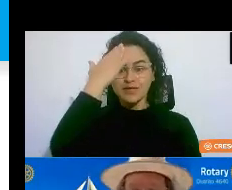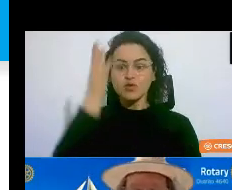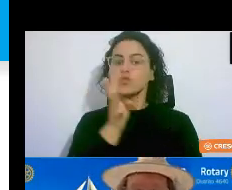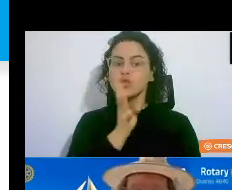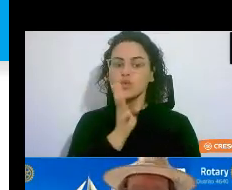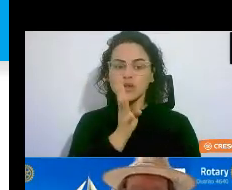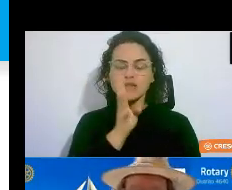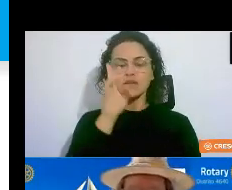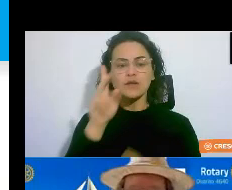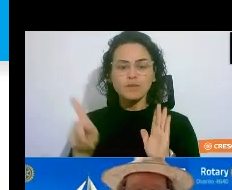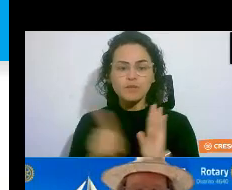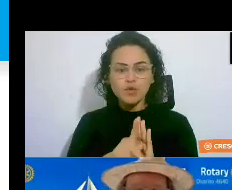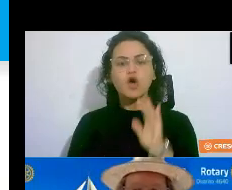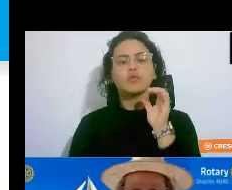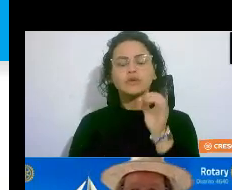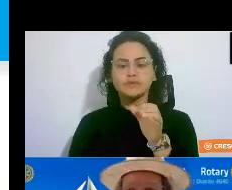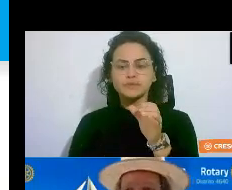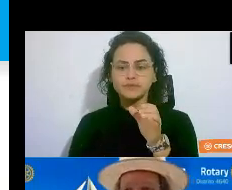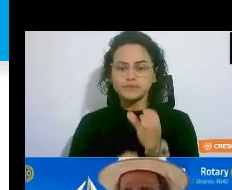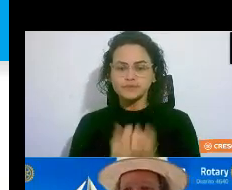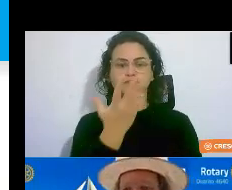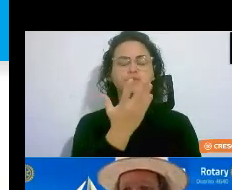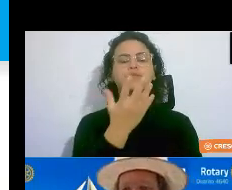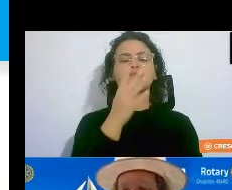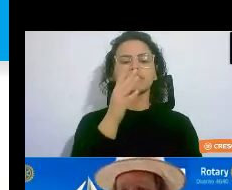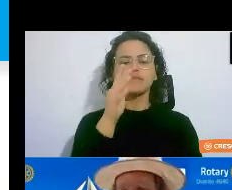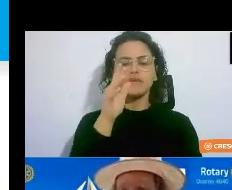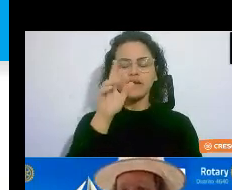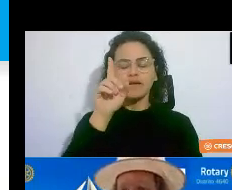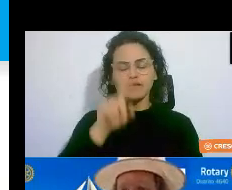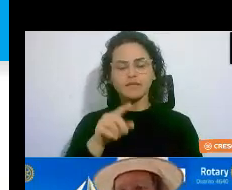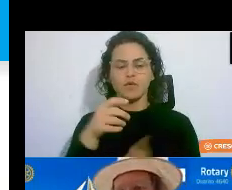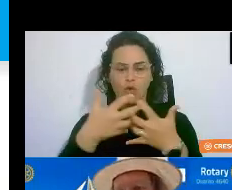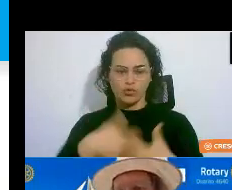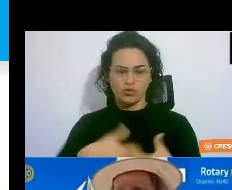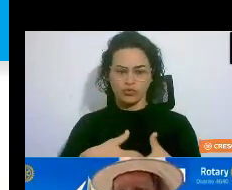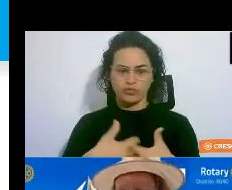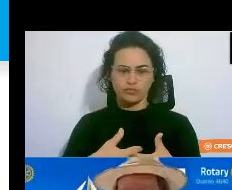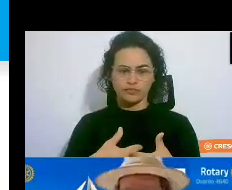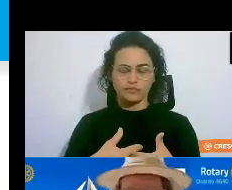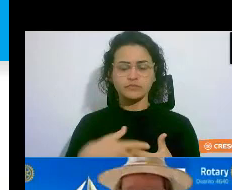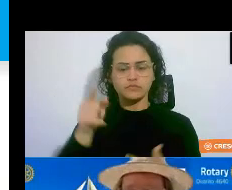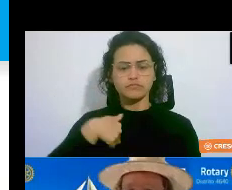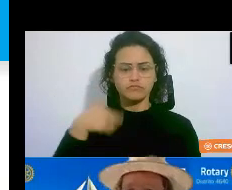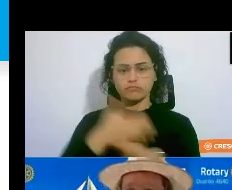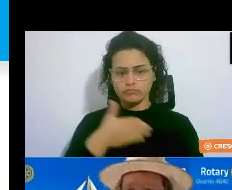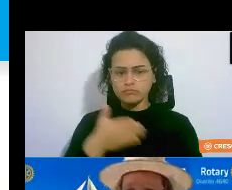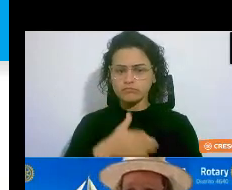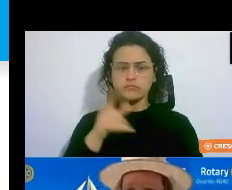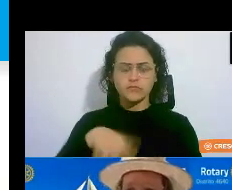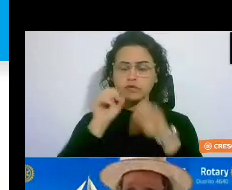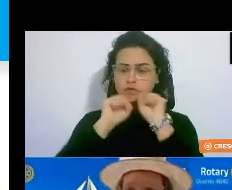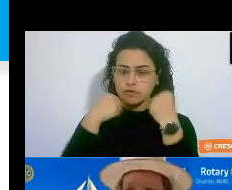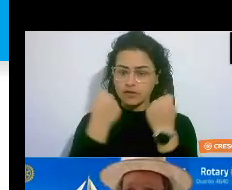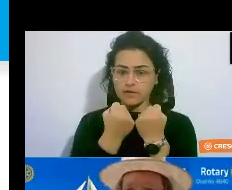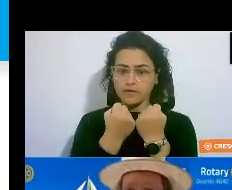tenho conversado com algumas pessoas, com alguns governadores, tenho participado de seminários de Fundação Rotária praticamente desde que entrei